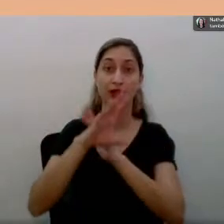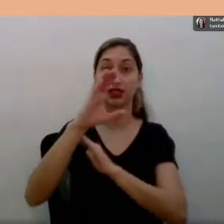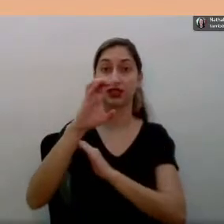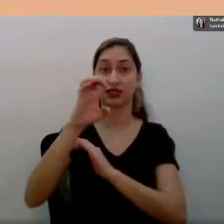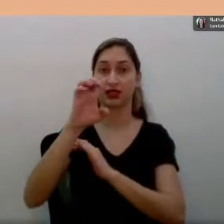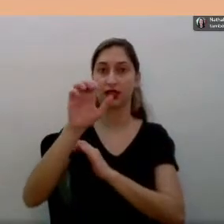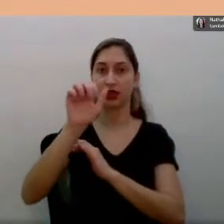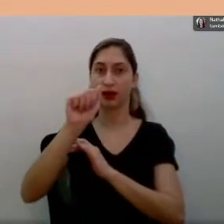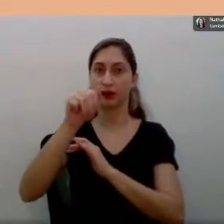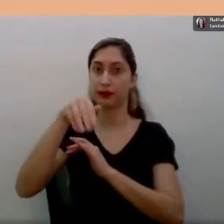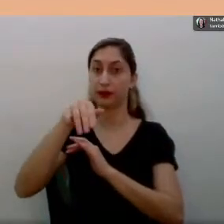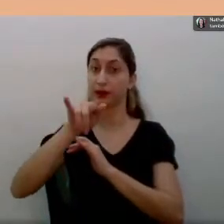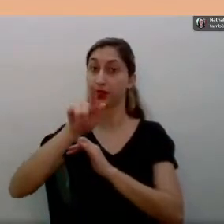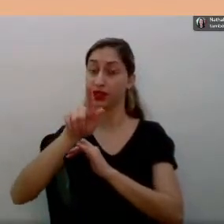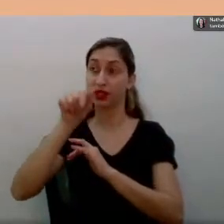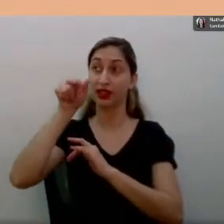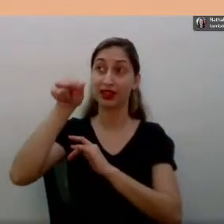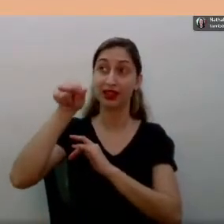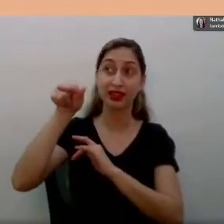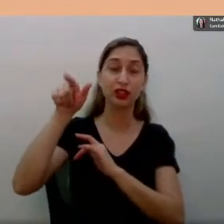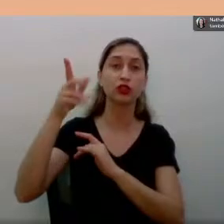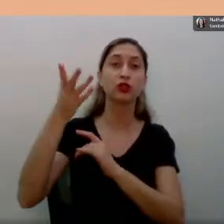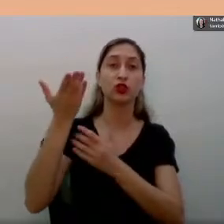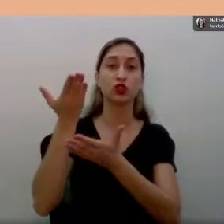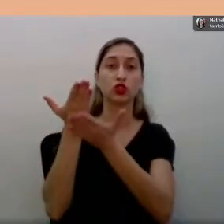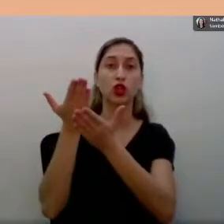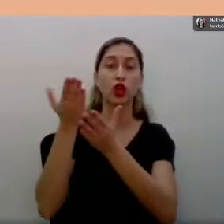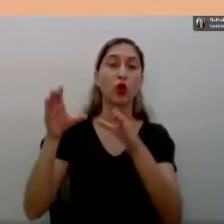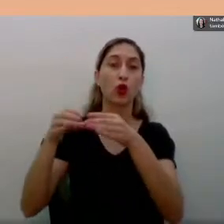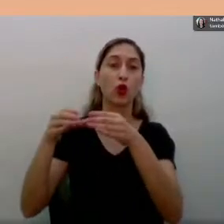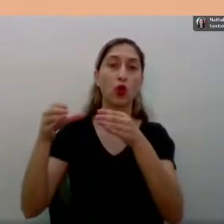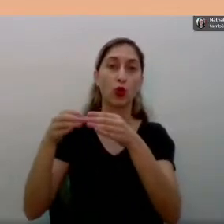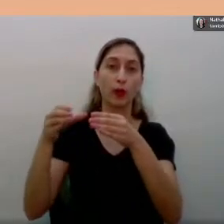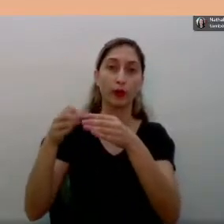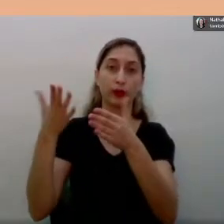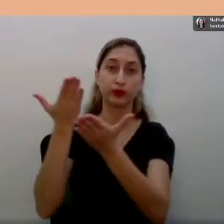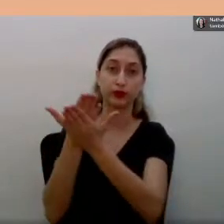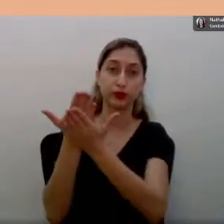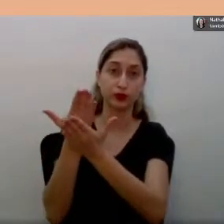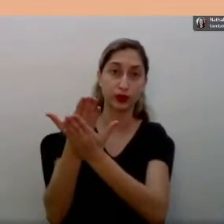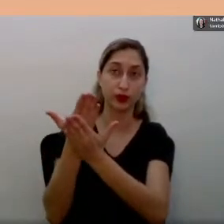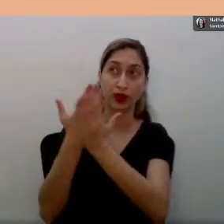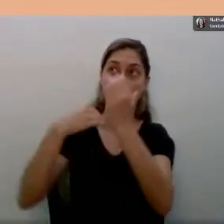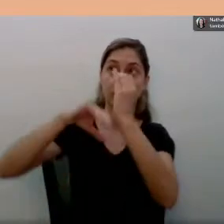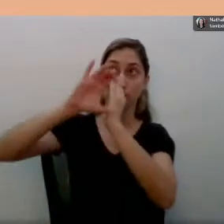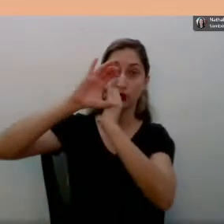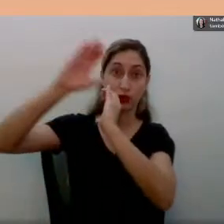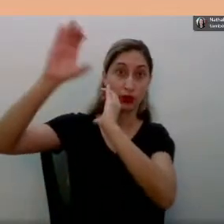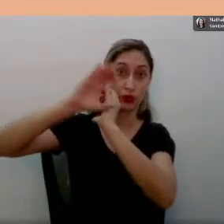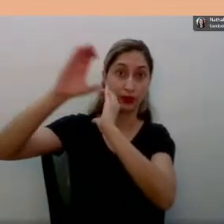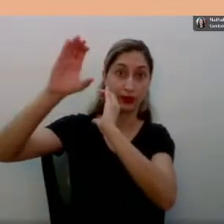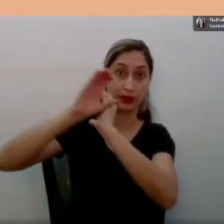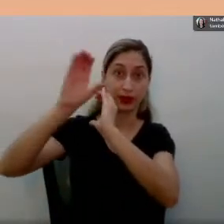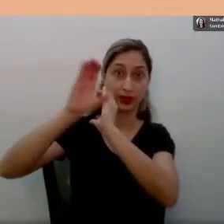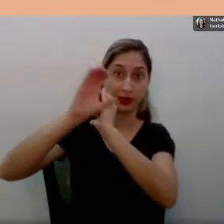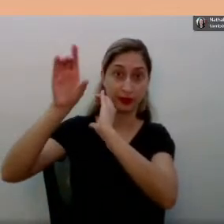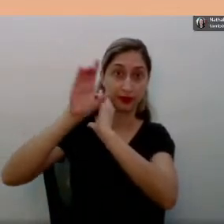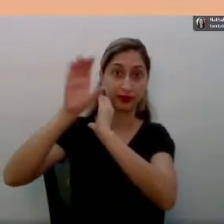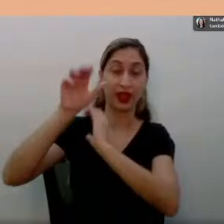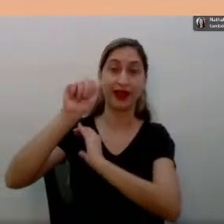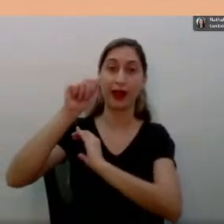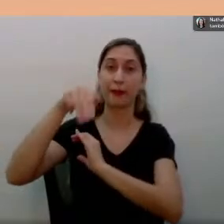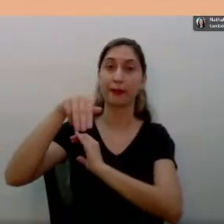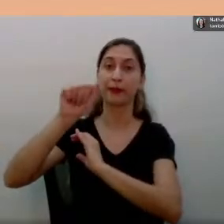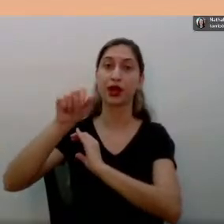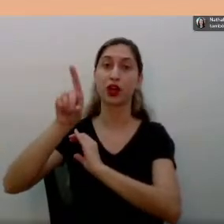estudo de astronomia reúne astrônomos amadores tem que ter Belo Horizonte no Colégio Santo Agostinho né eles são donos de uma história